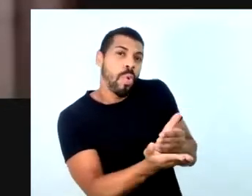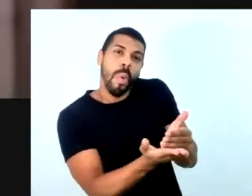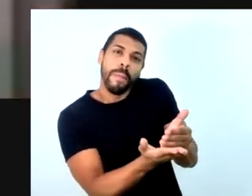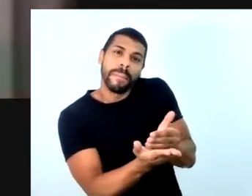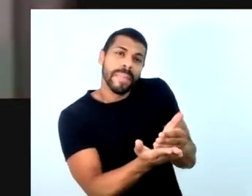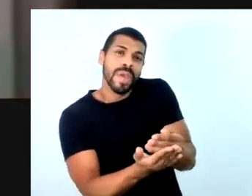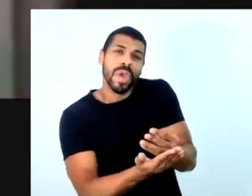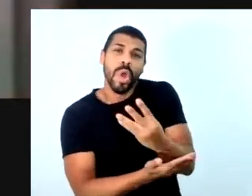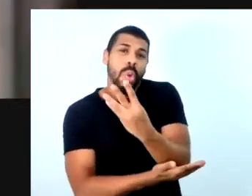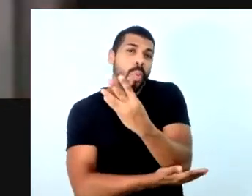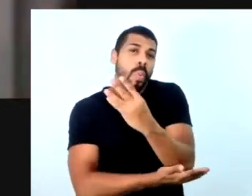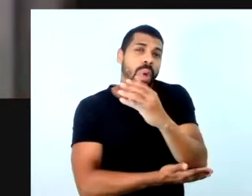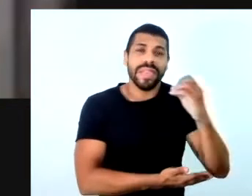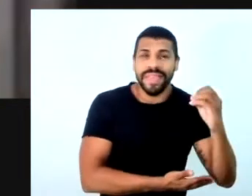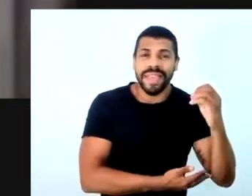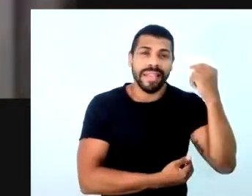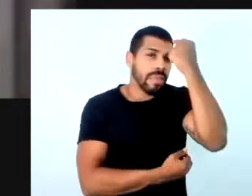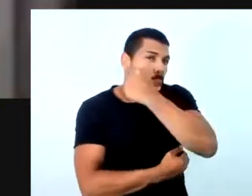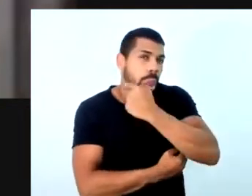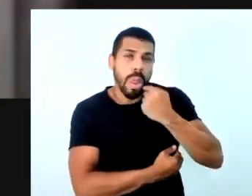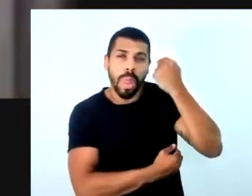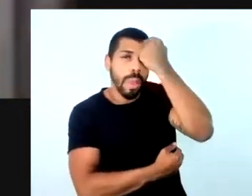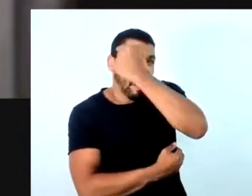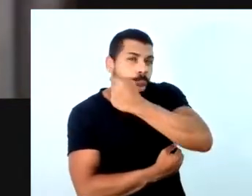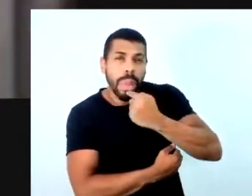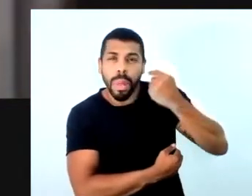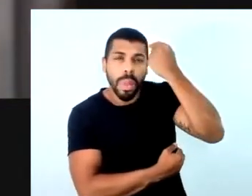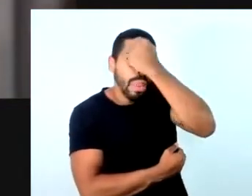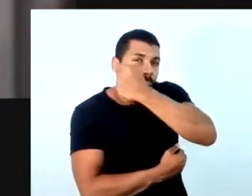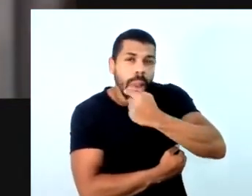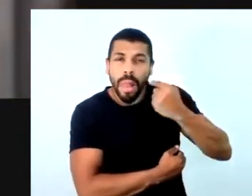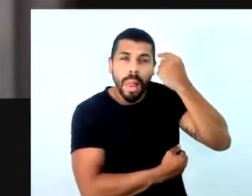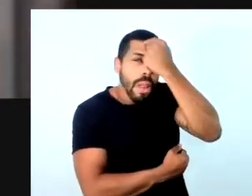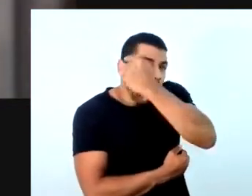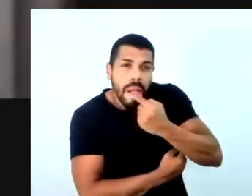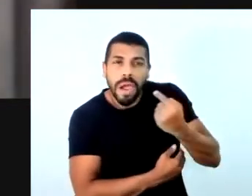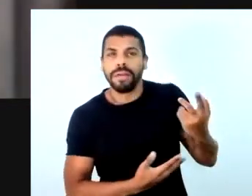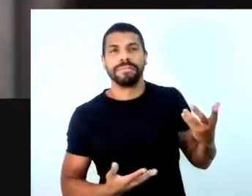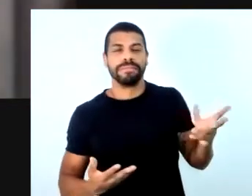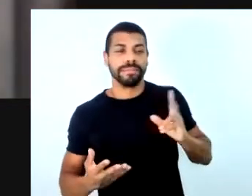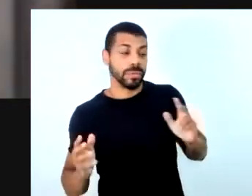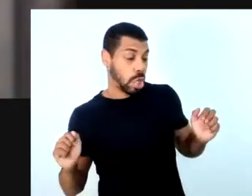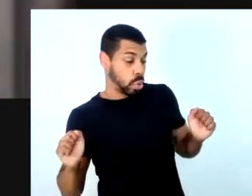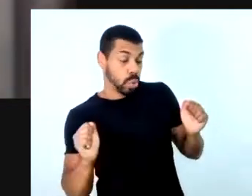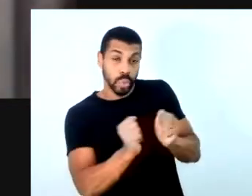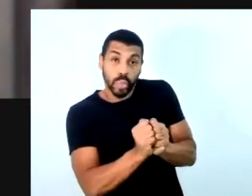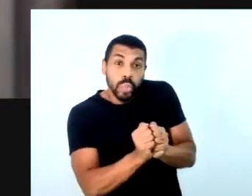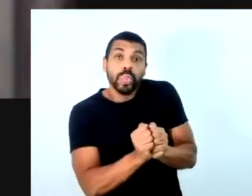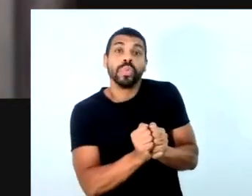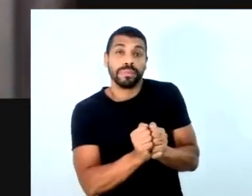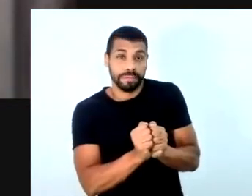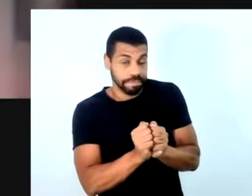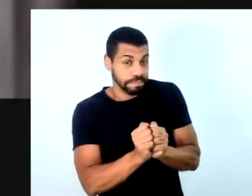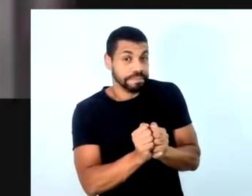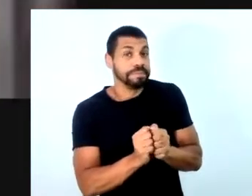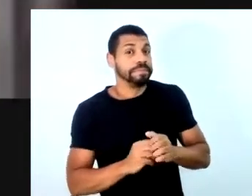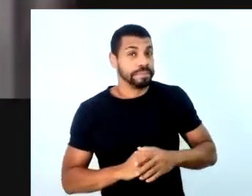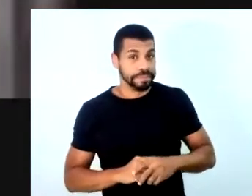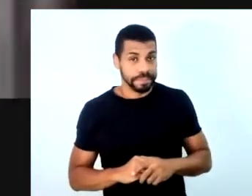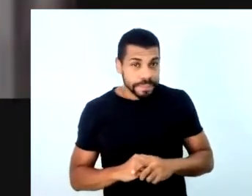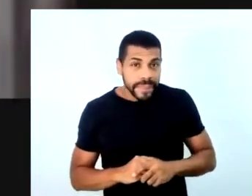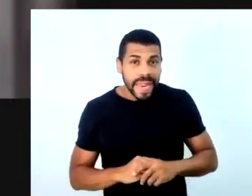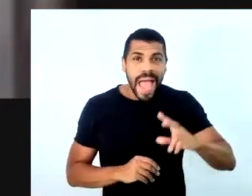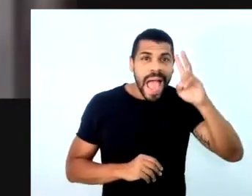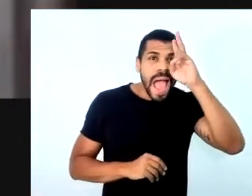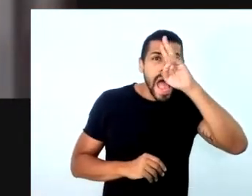Divas, no início do processo, eu tinha 400 horas de material bruto para construir, né, para construirmos juntos,